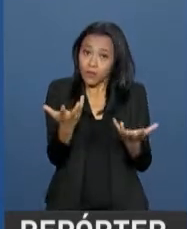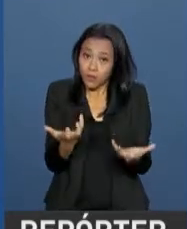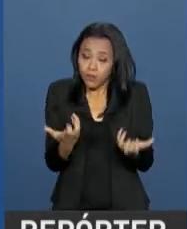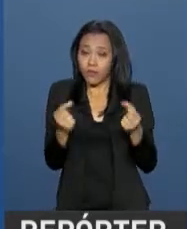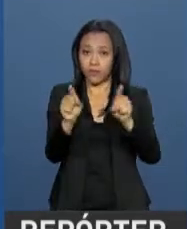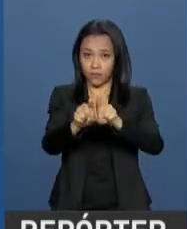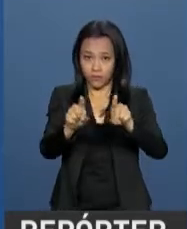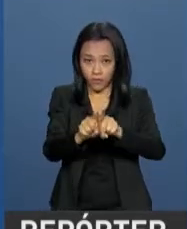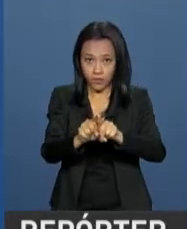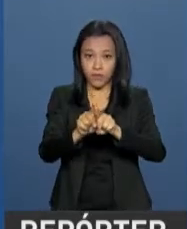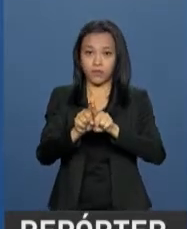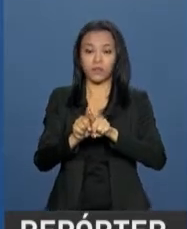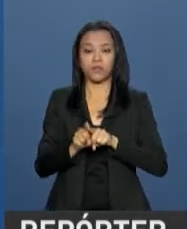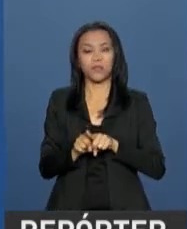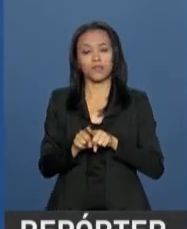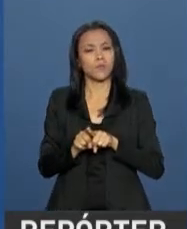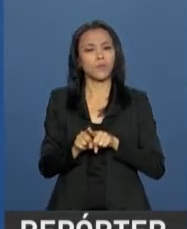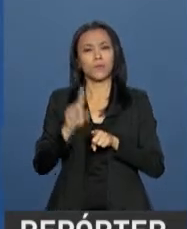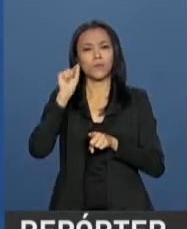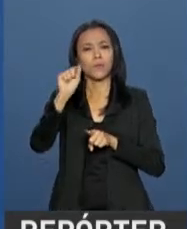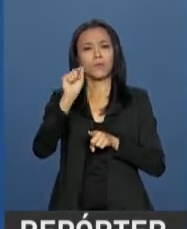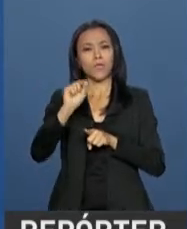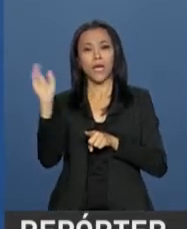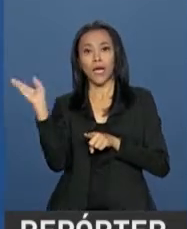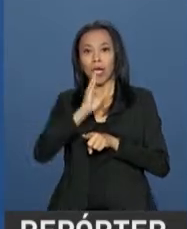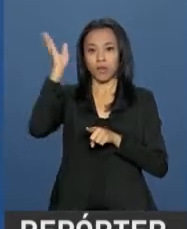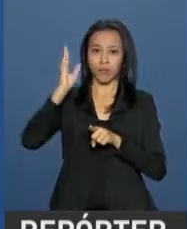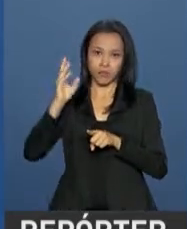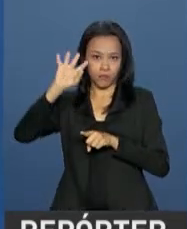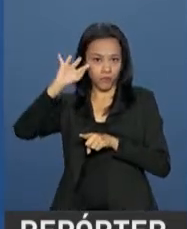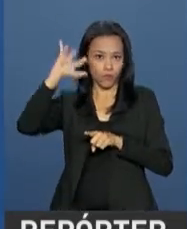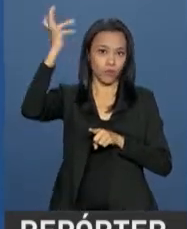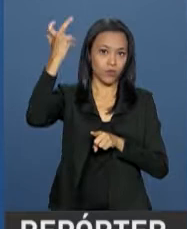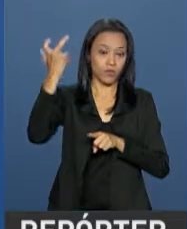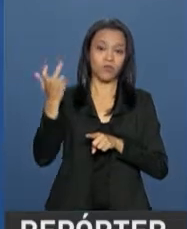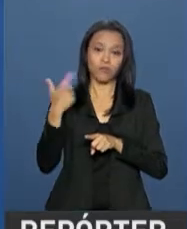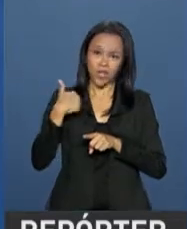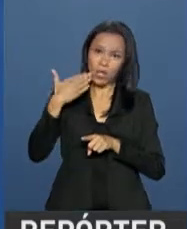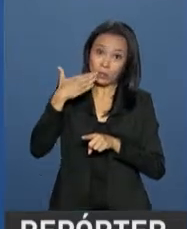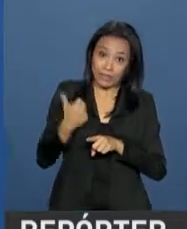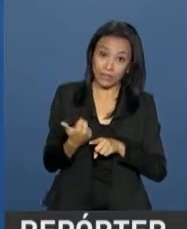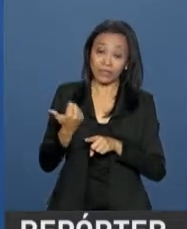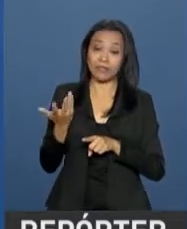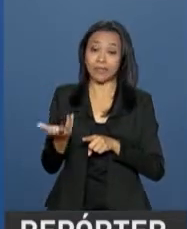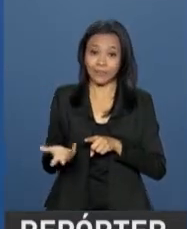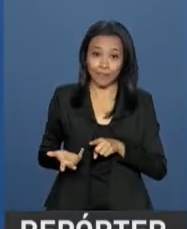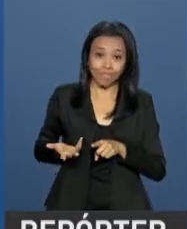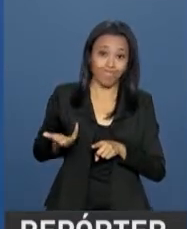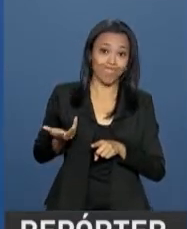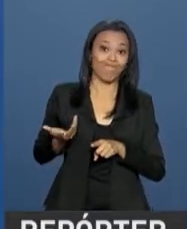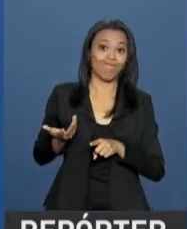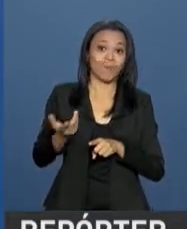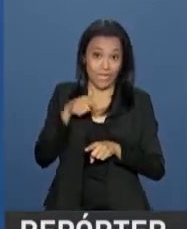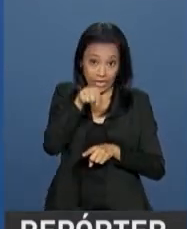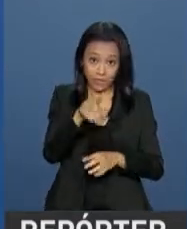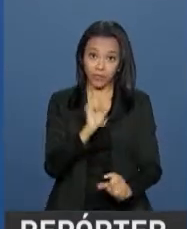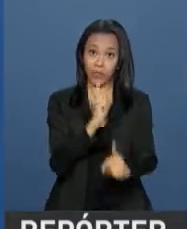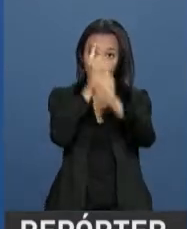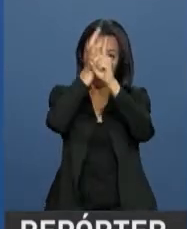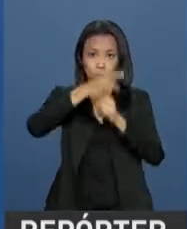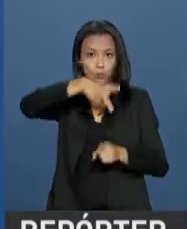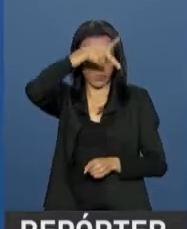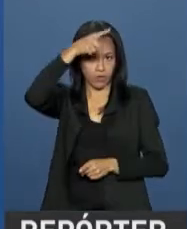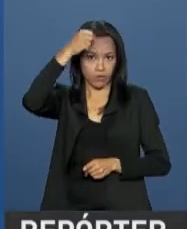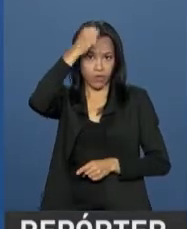quero também dar uma rápida solução esta manhã eu sei que uma população da marcha dos